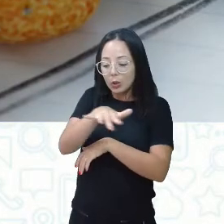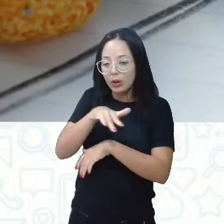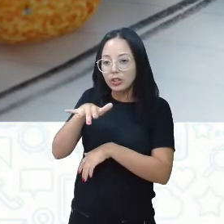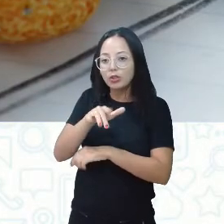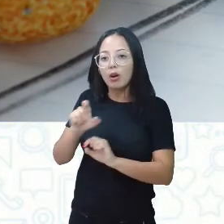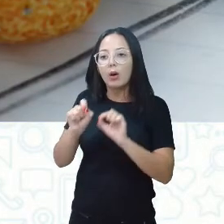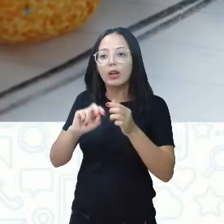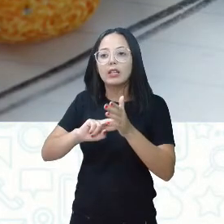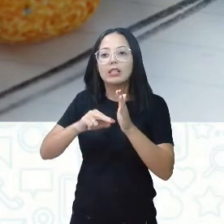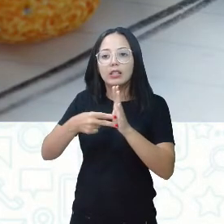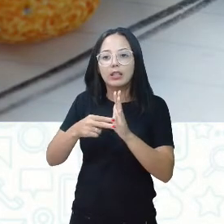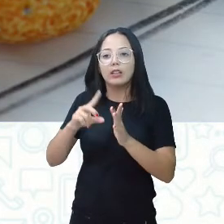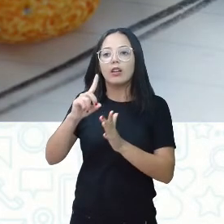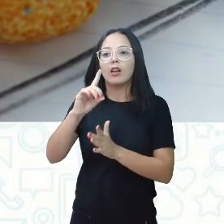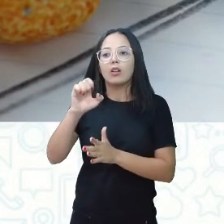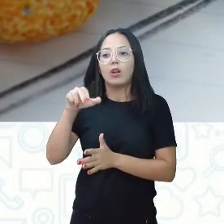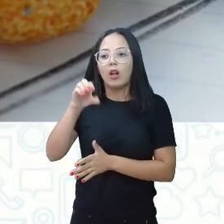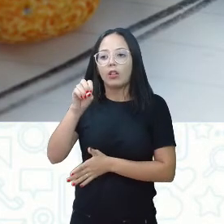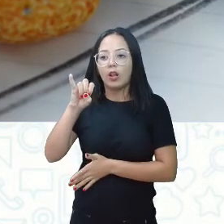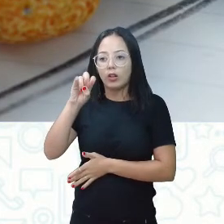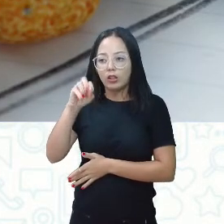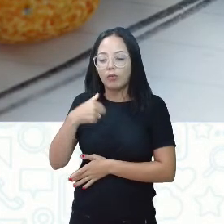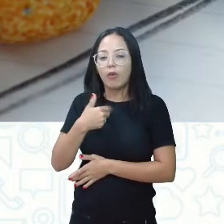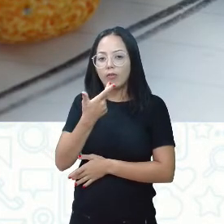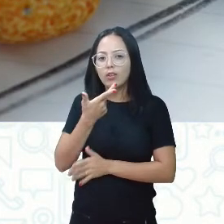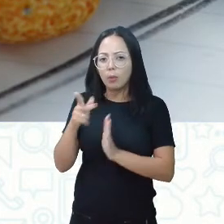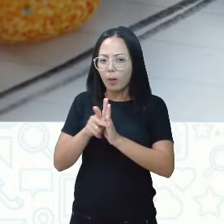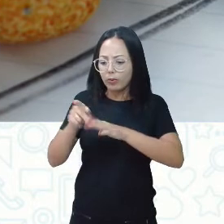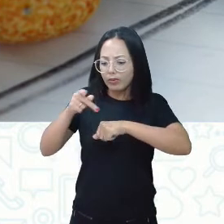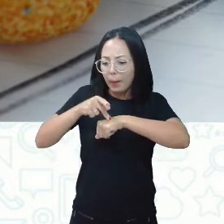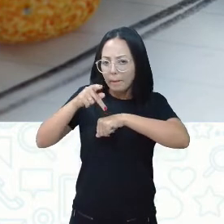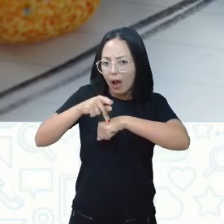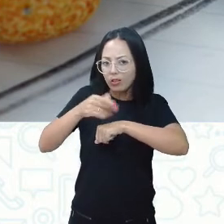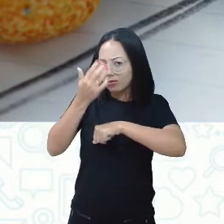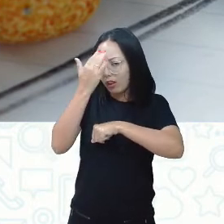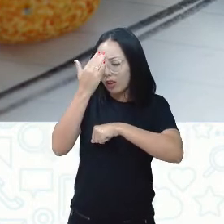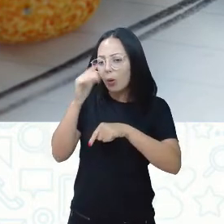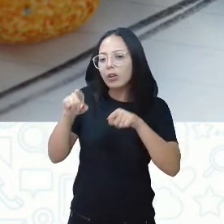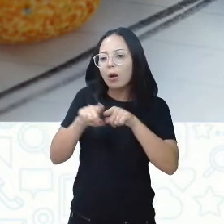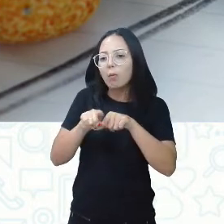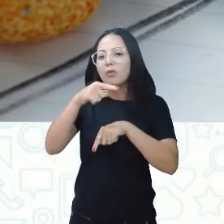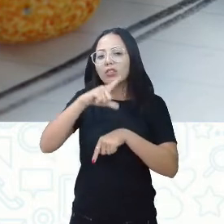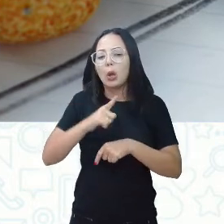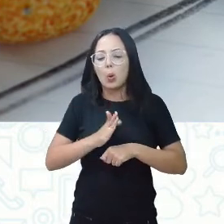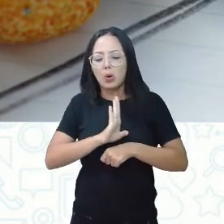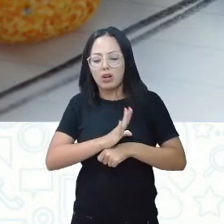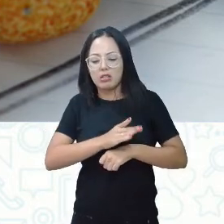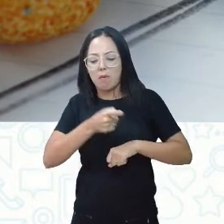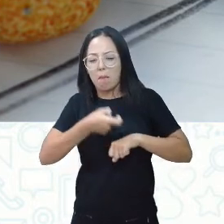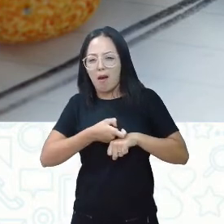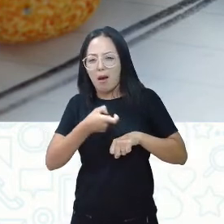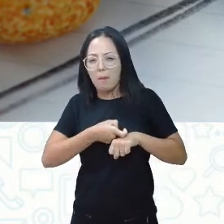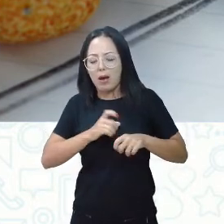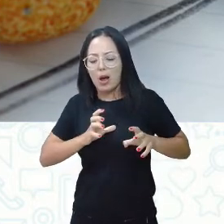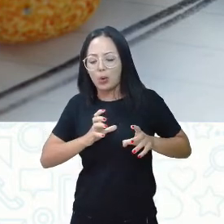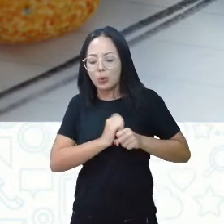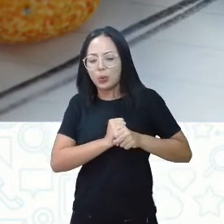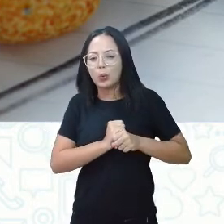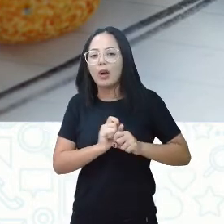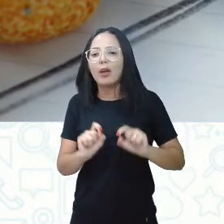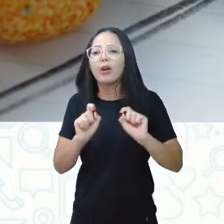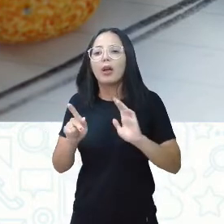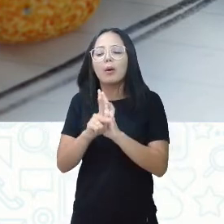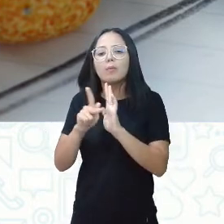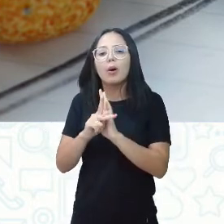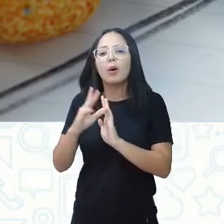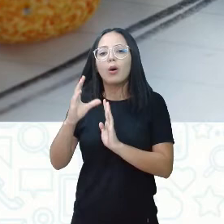sentido denotativo, né? Eu estou falando da pedra em si. E você tem um coração de pedra, é um conotativo,